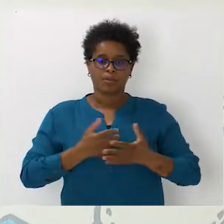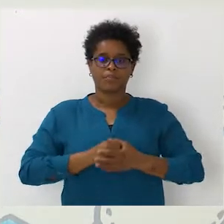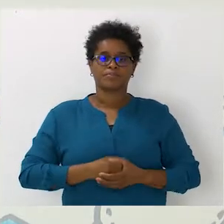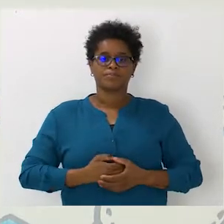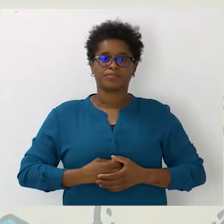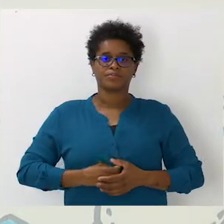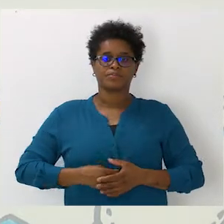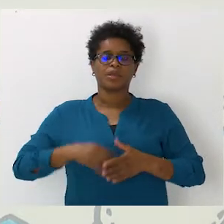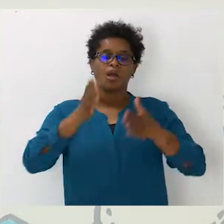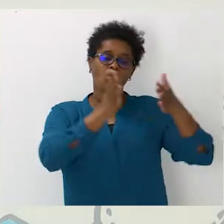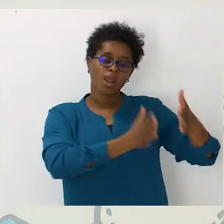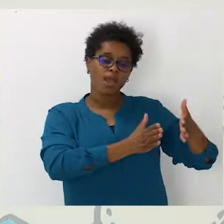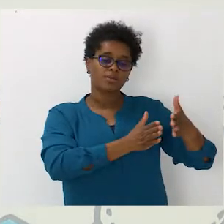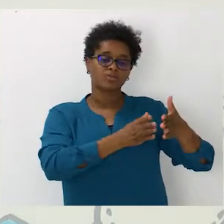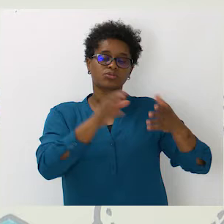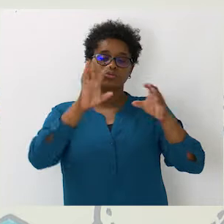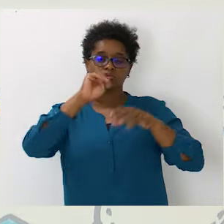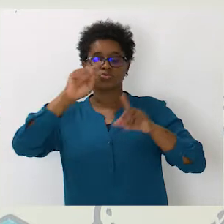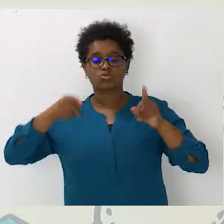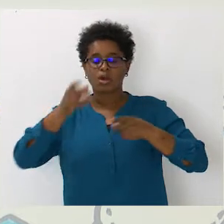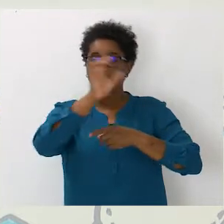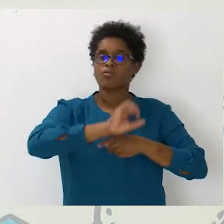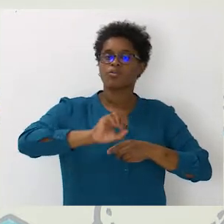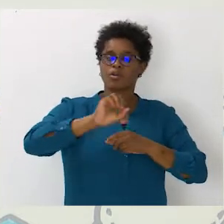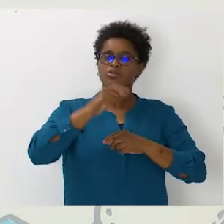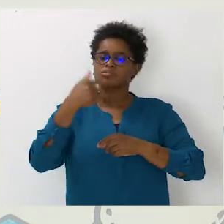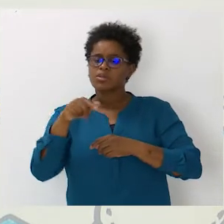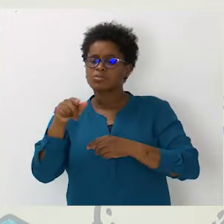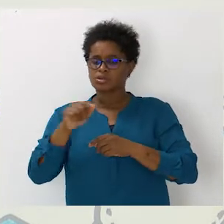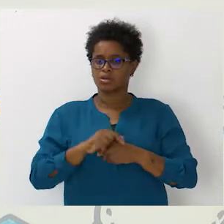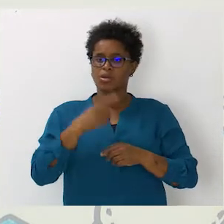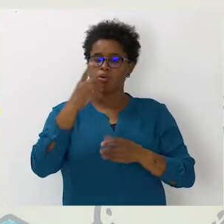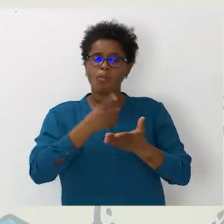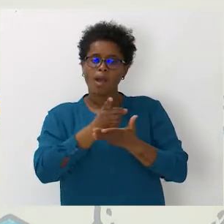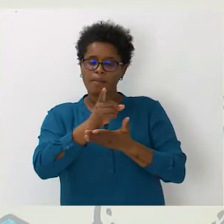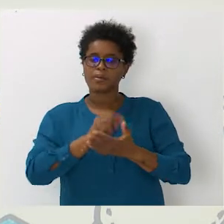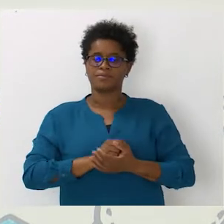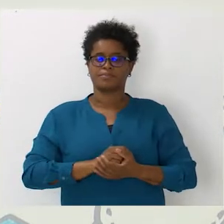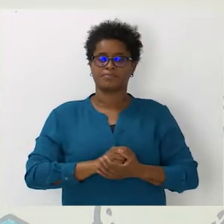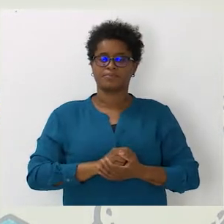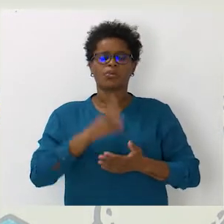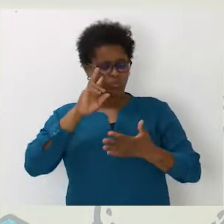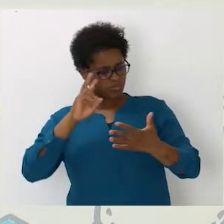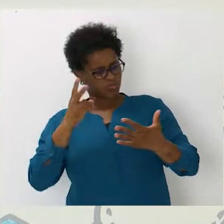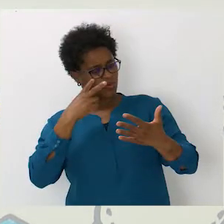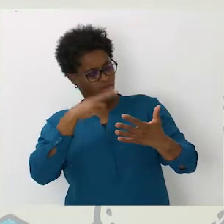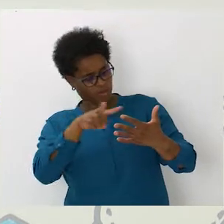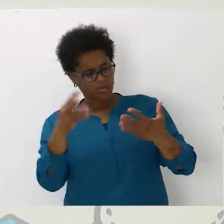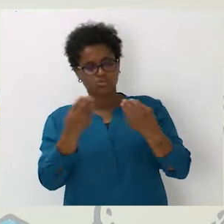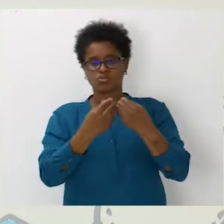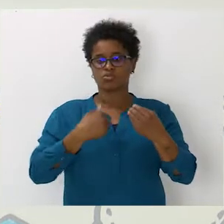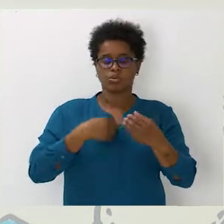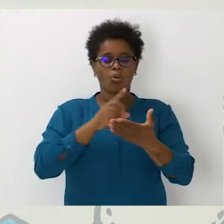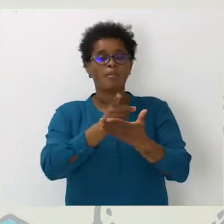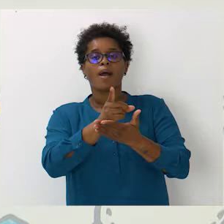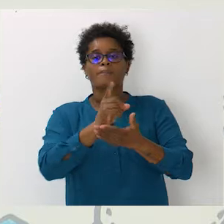Portanto, ao lado do nosso sumário, temos o mapa. Observem comigo